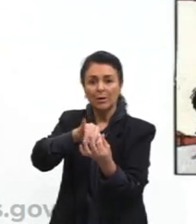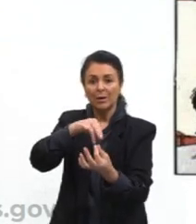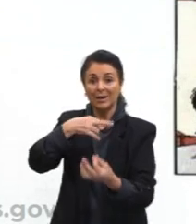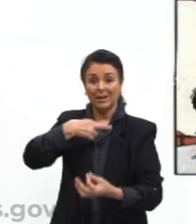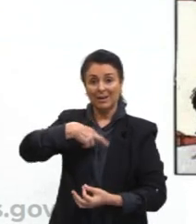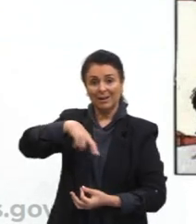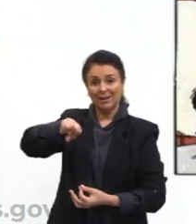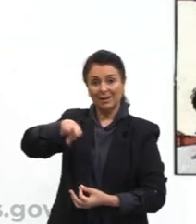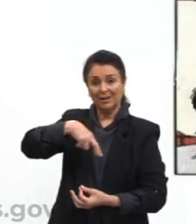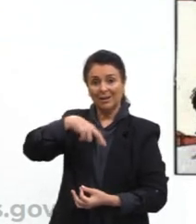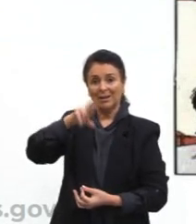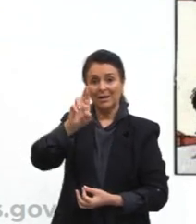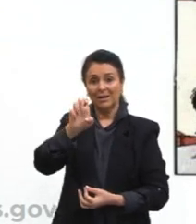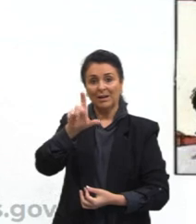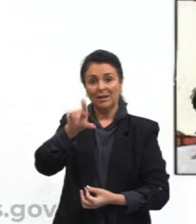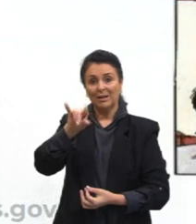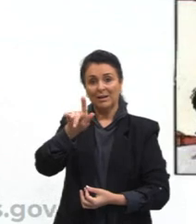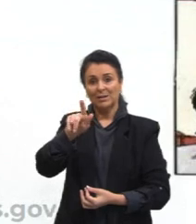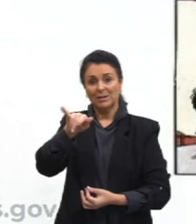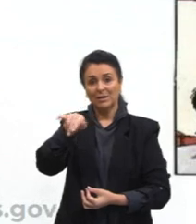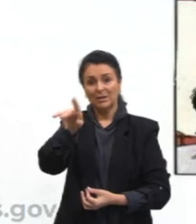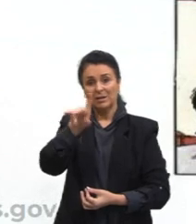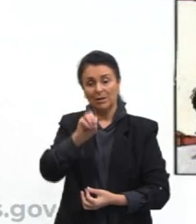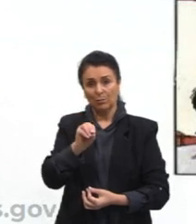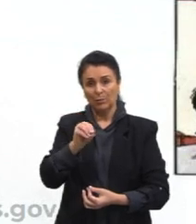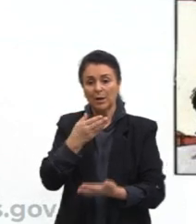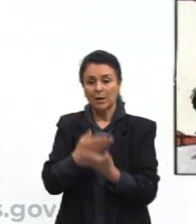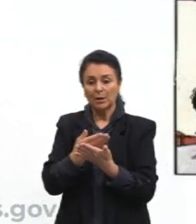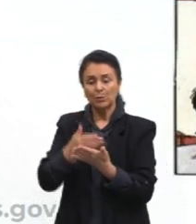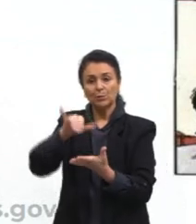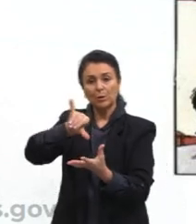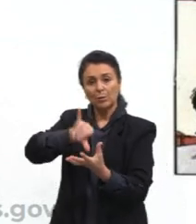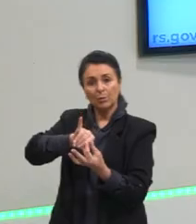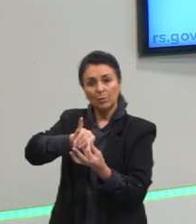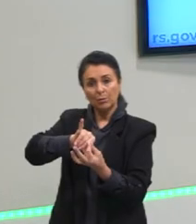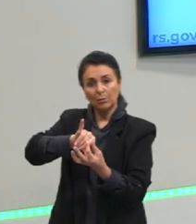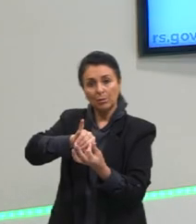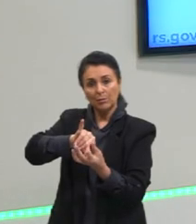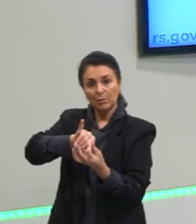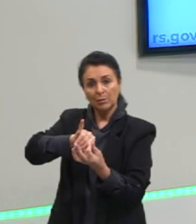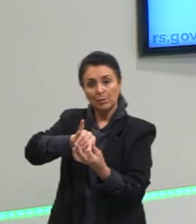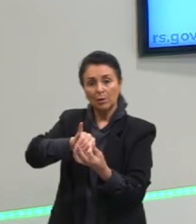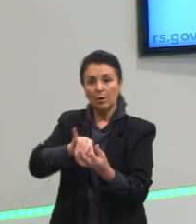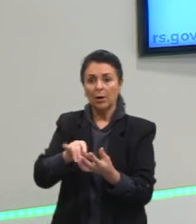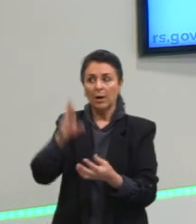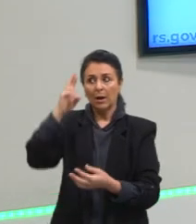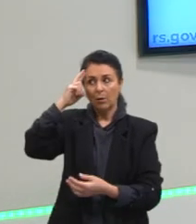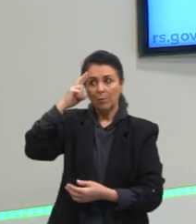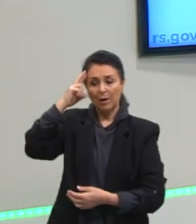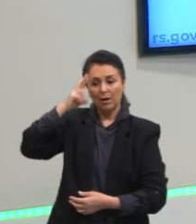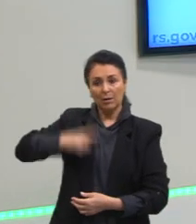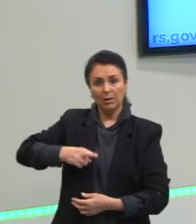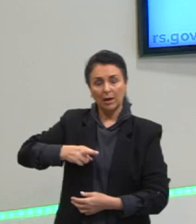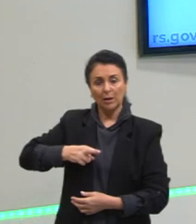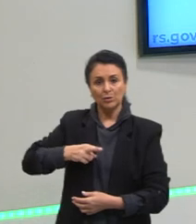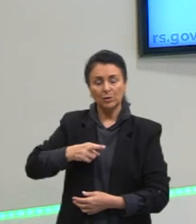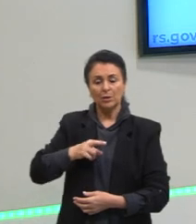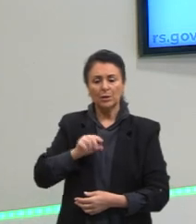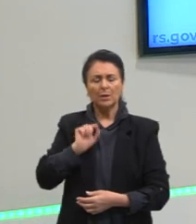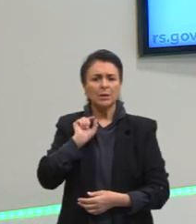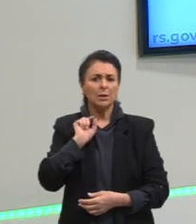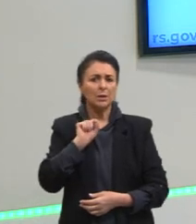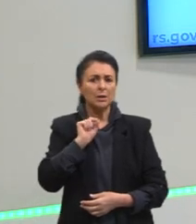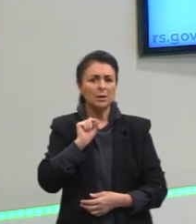aqui no sentido o capitalismo ele estuda o capitalismo como uma racionalidade e que de certa